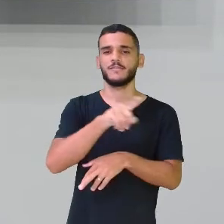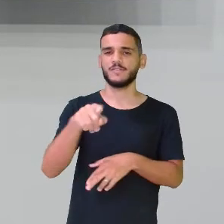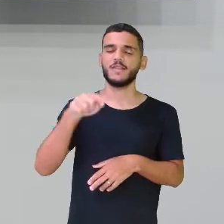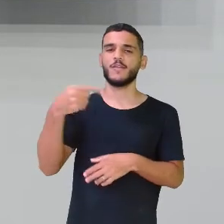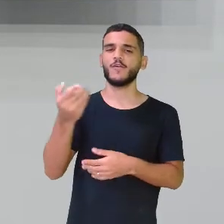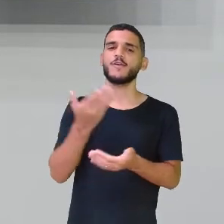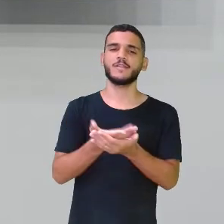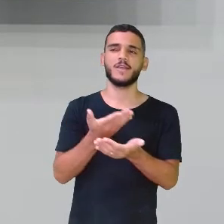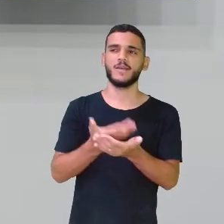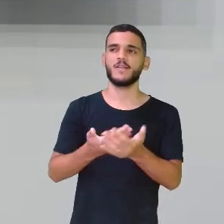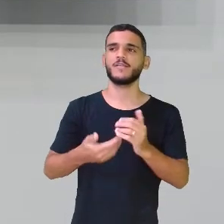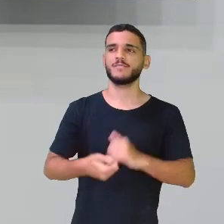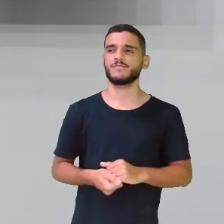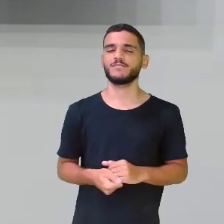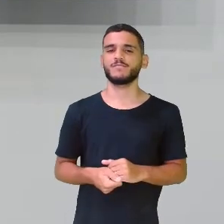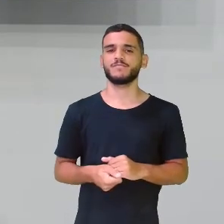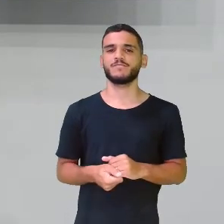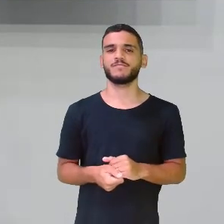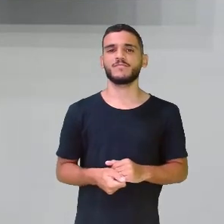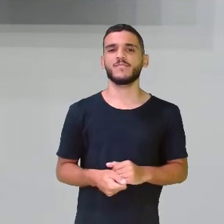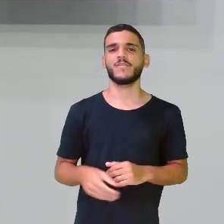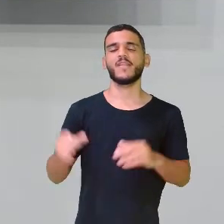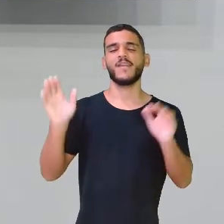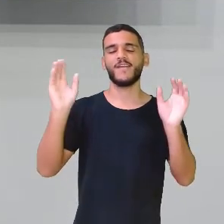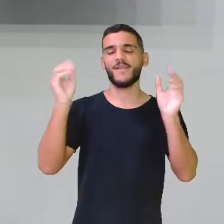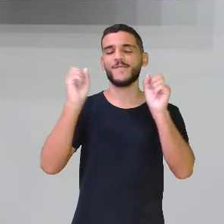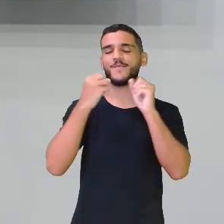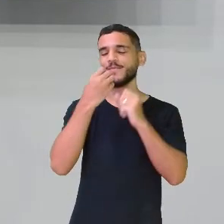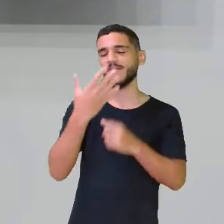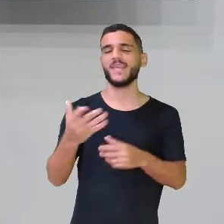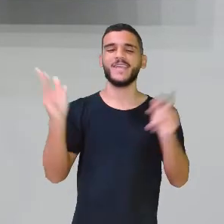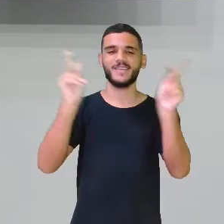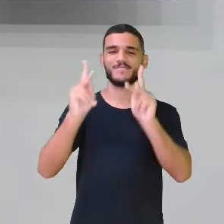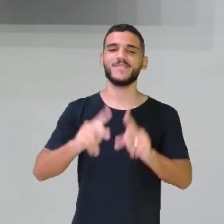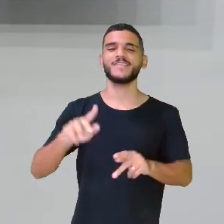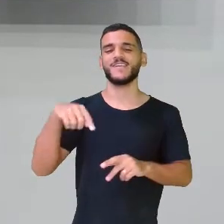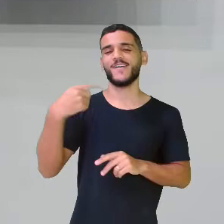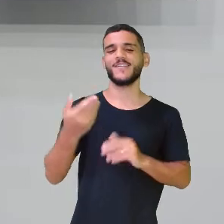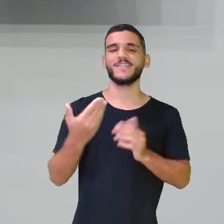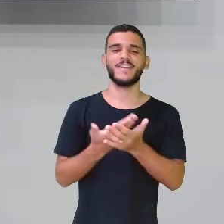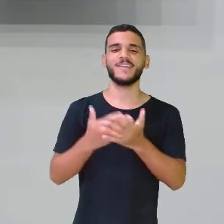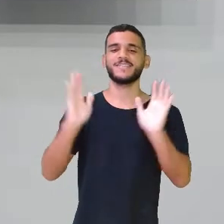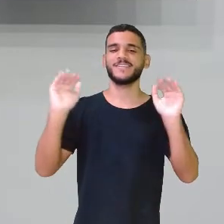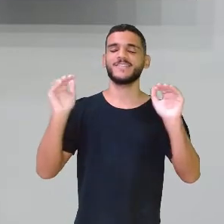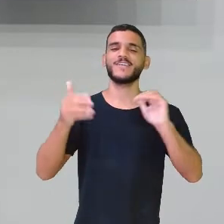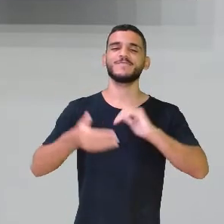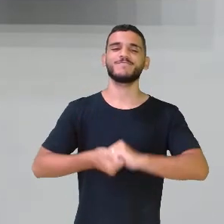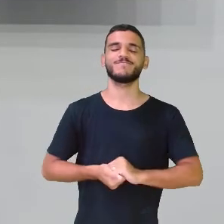próximas, beleza? Fiquem bem, fiquem em paz. Até a próxima.